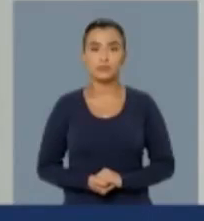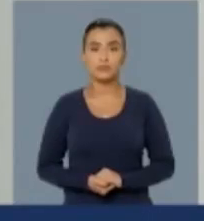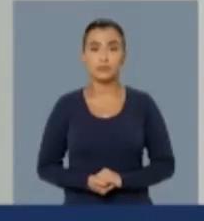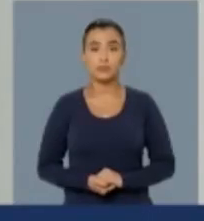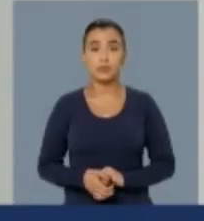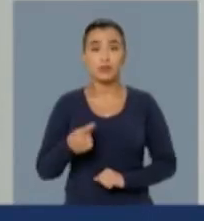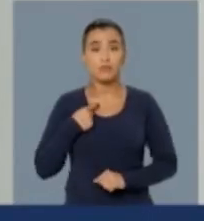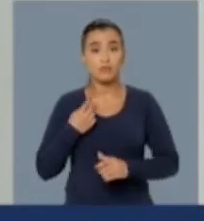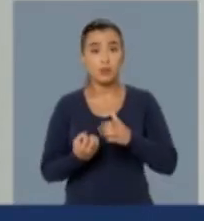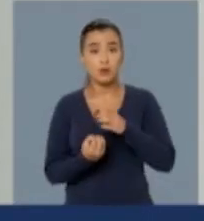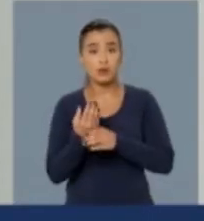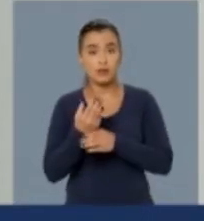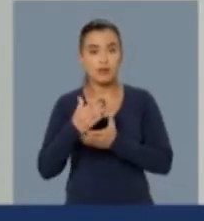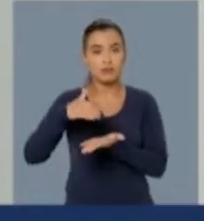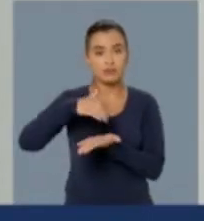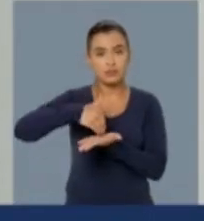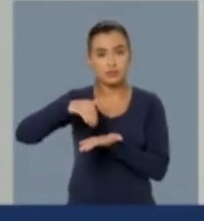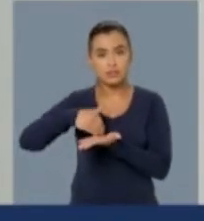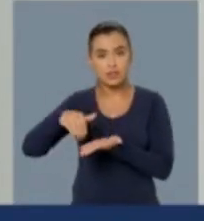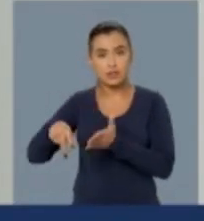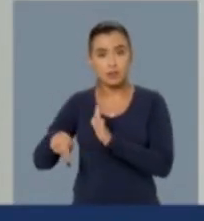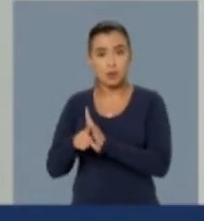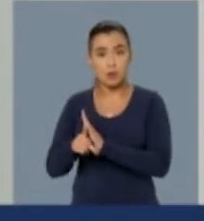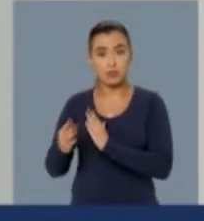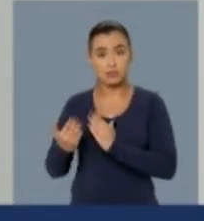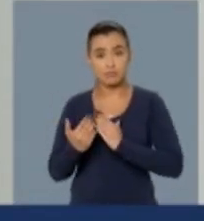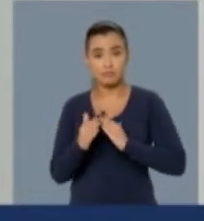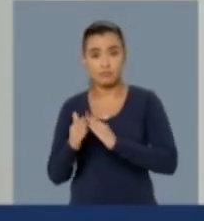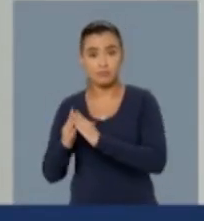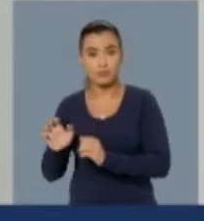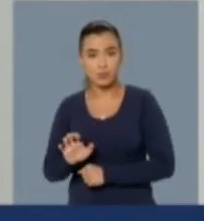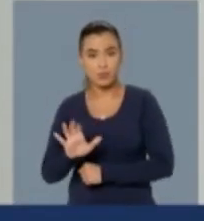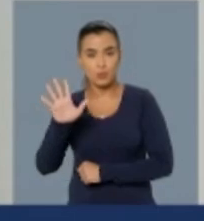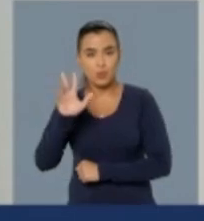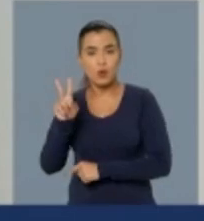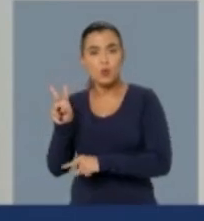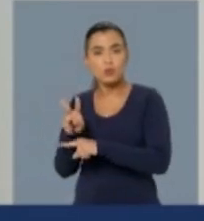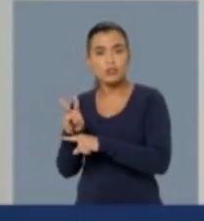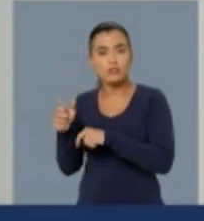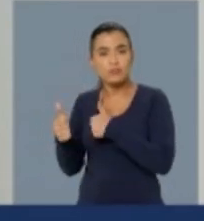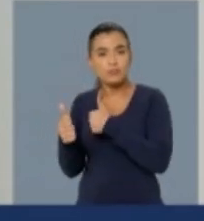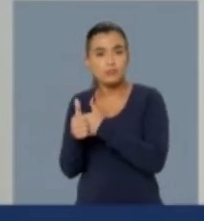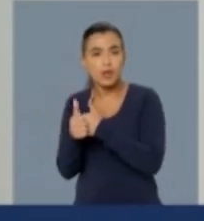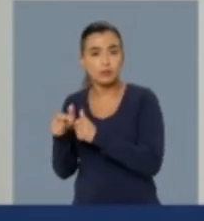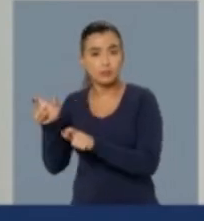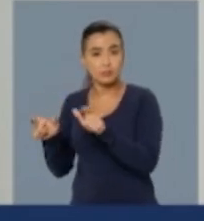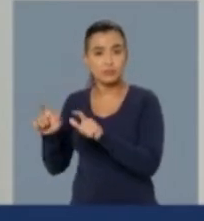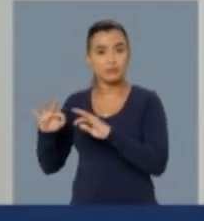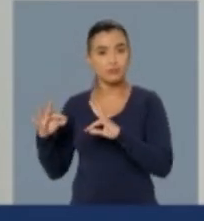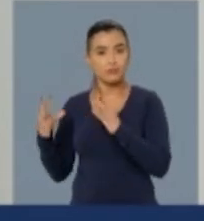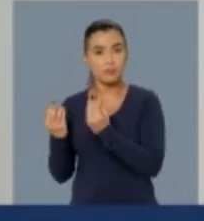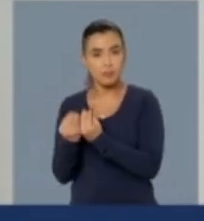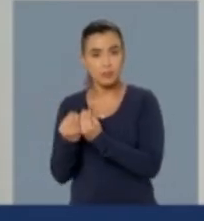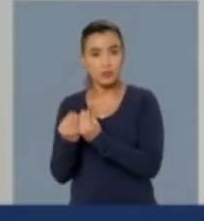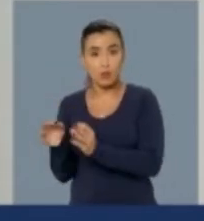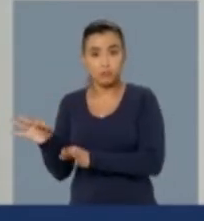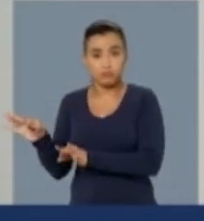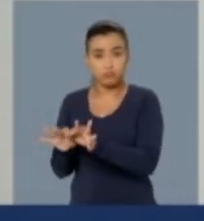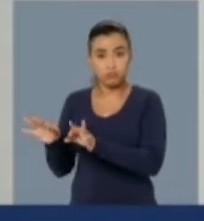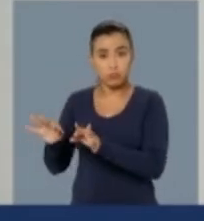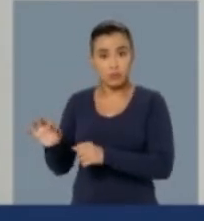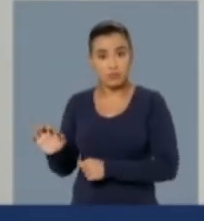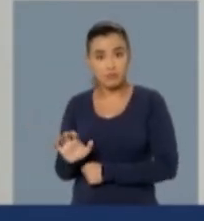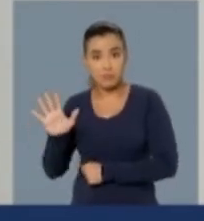Vou criar a Secretaria das Favelas e Comunidades para cuidar de perto das pessoas e das famílias. Habitação, reurbanização de